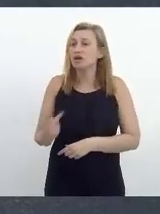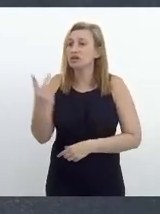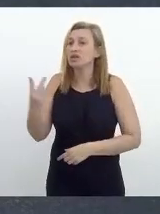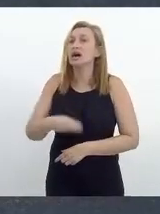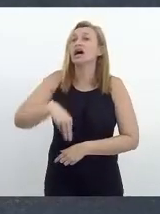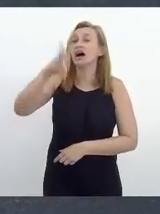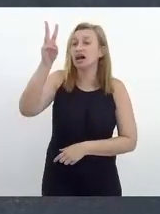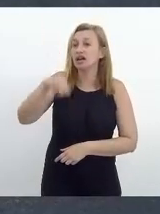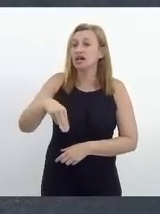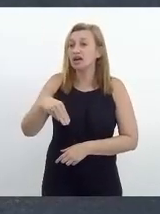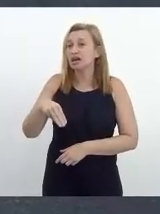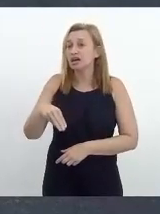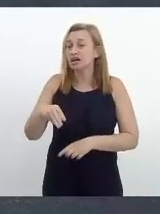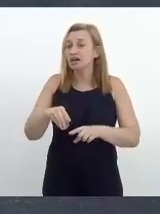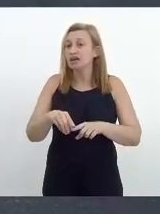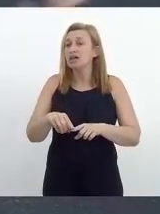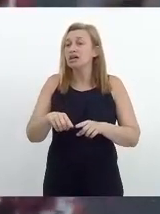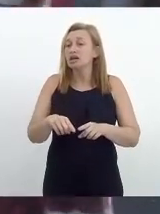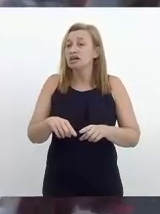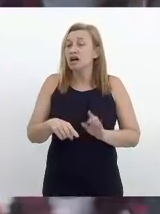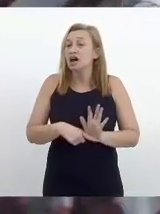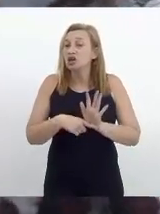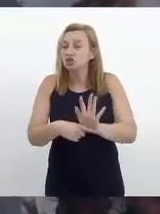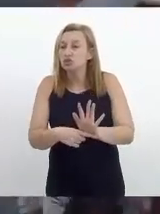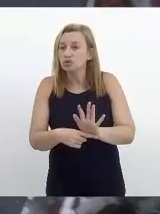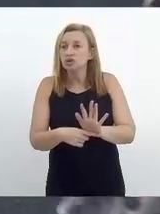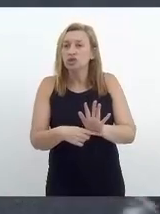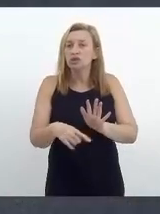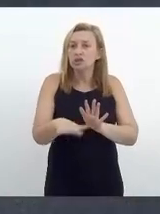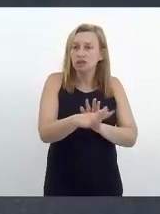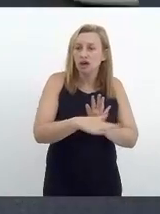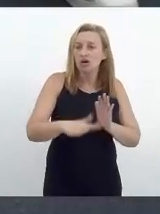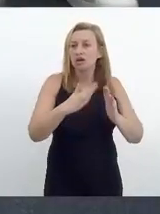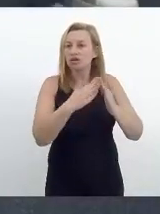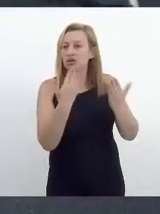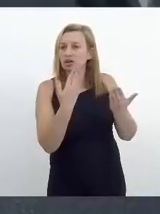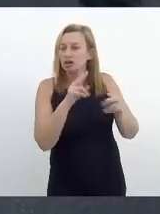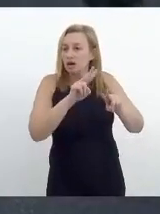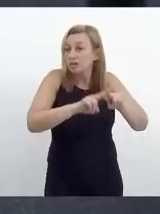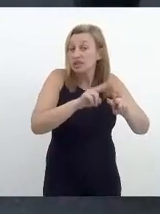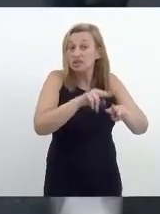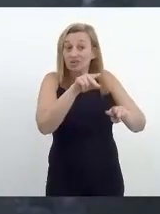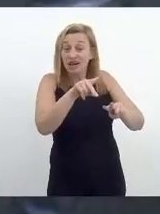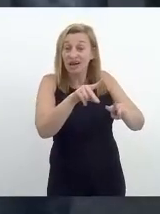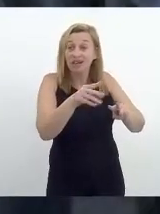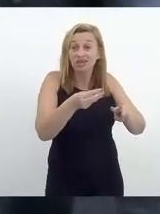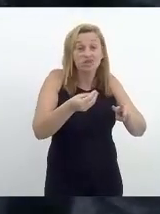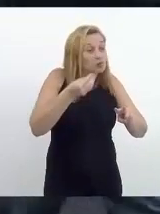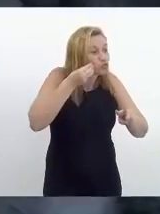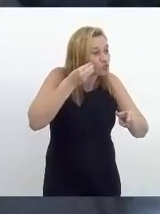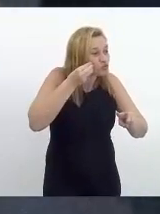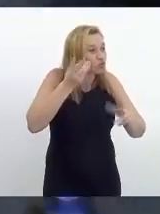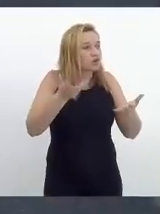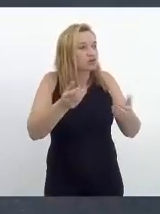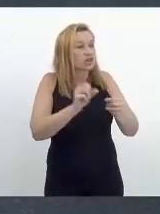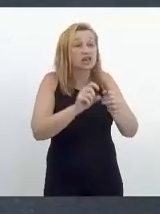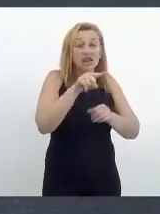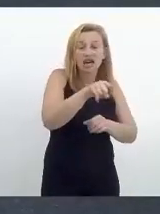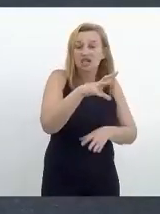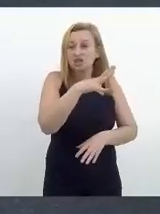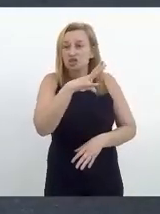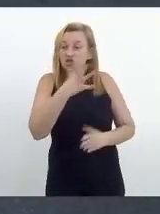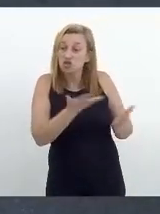aqueles servidores, os agentes de segurança socioeducativos que estão lá tentando fazer, né, com que esses